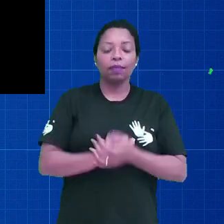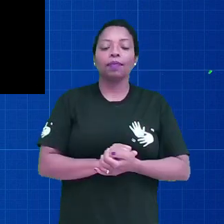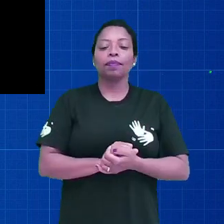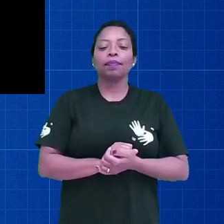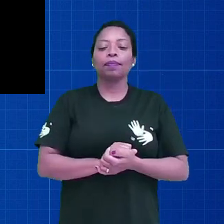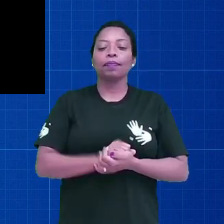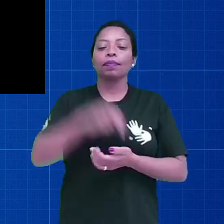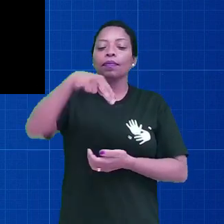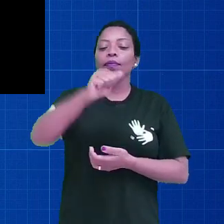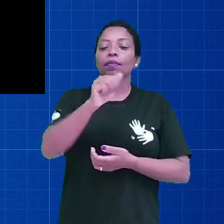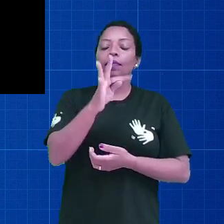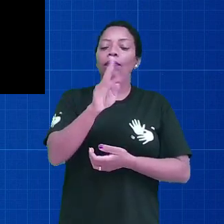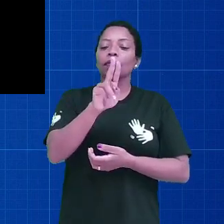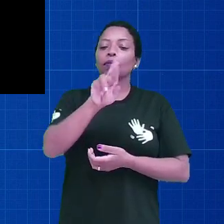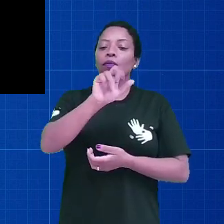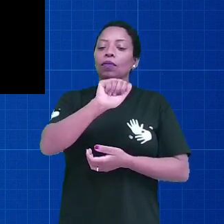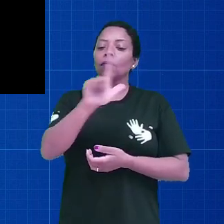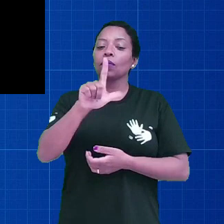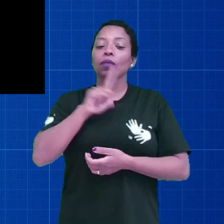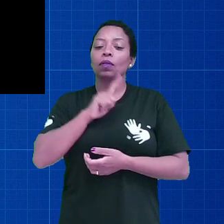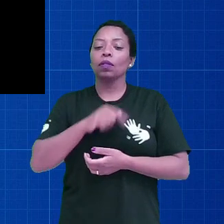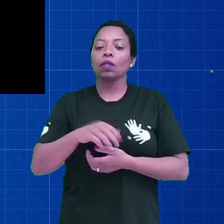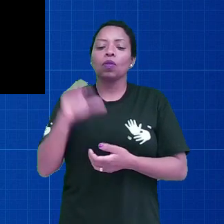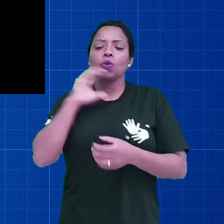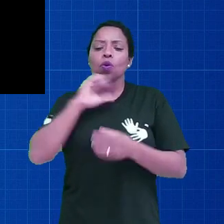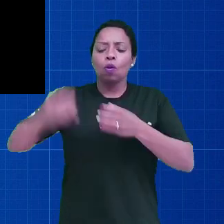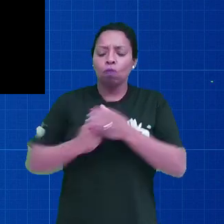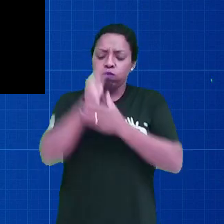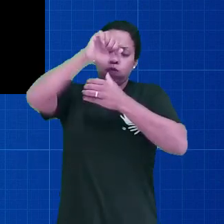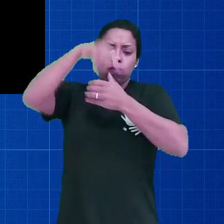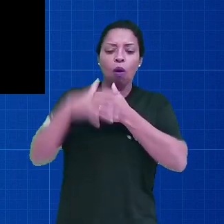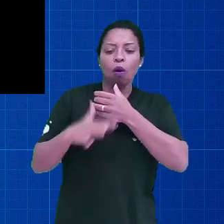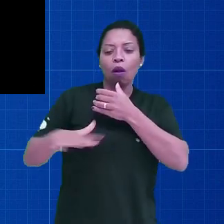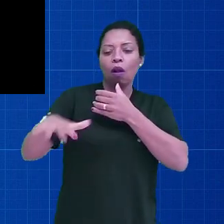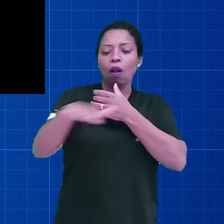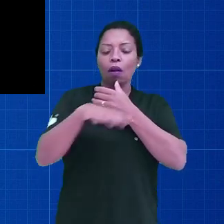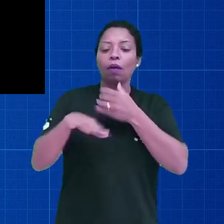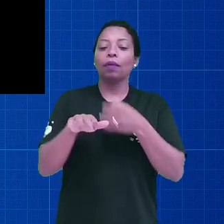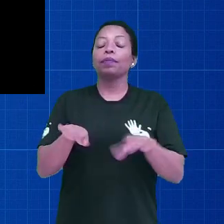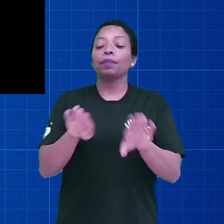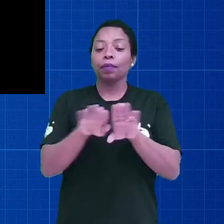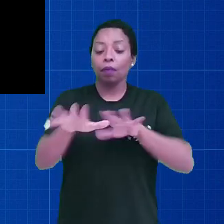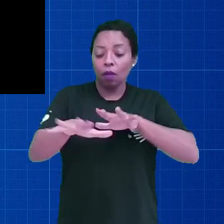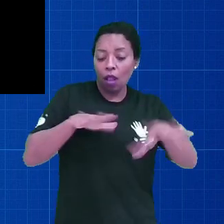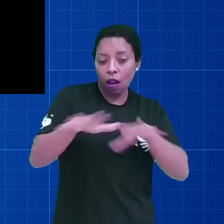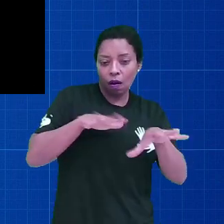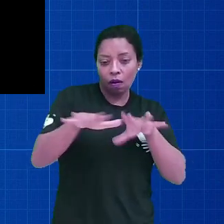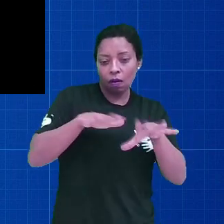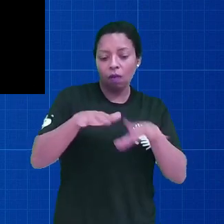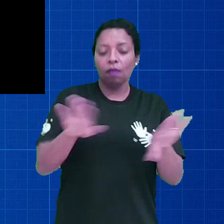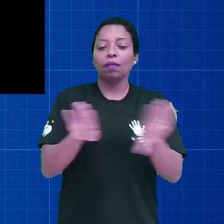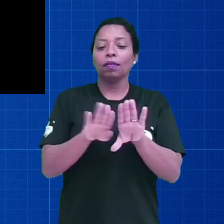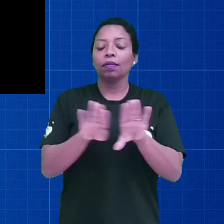naturais, entre elas estão erupção vulcânica, terremotos e os oceanos.